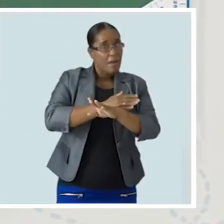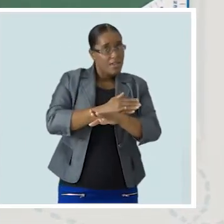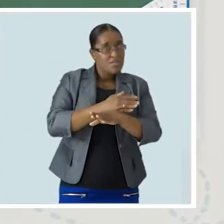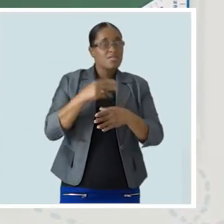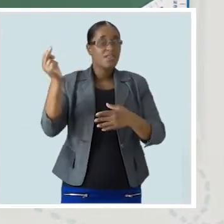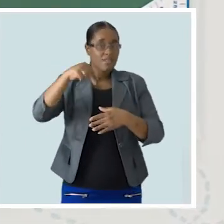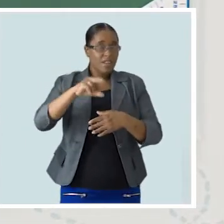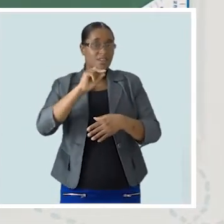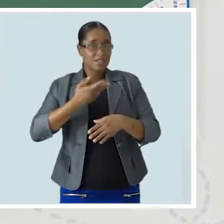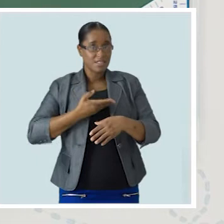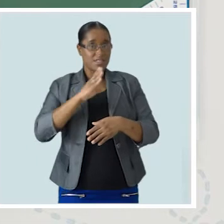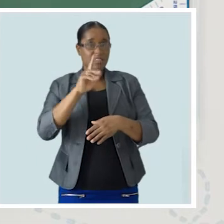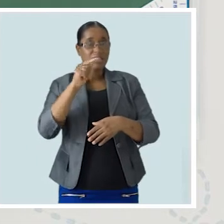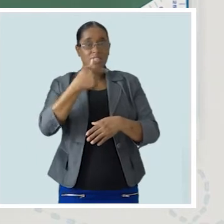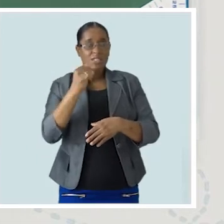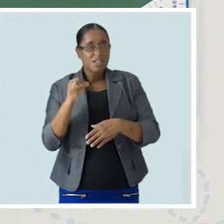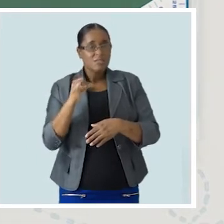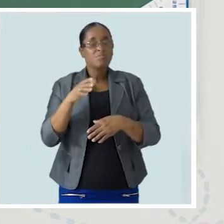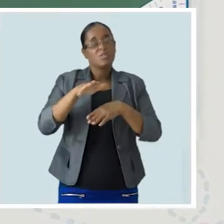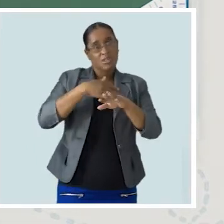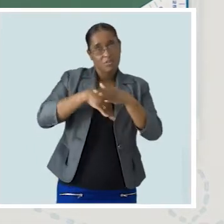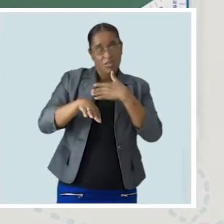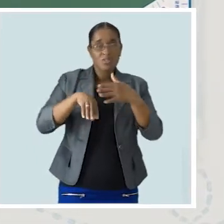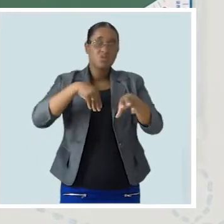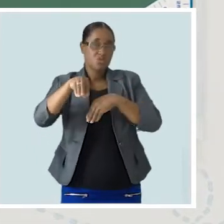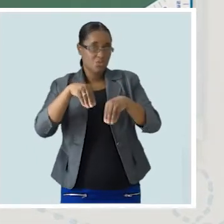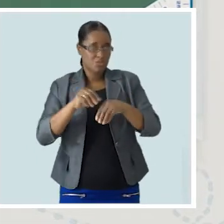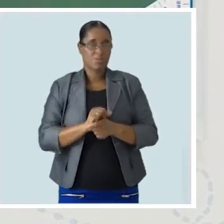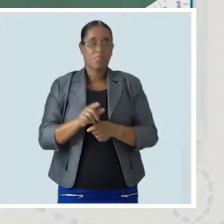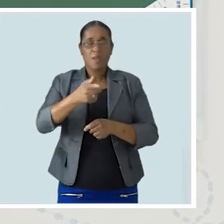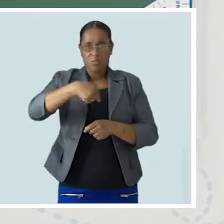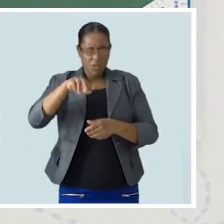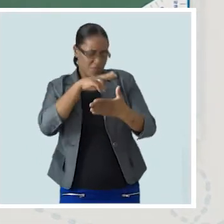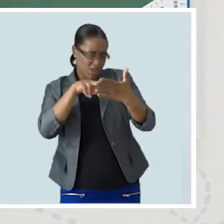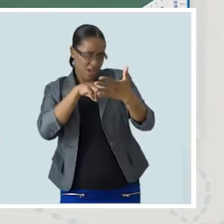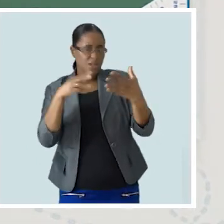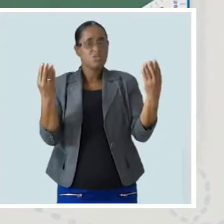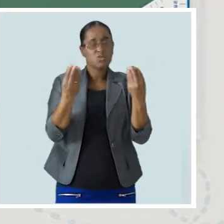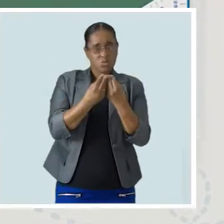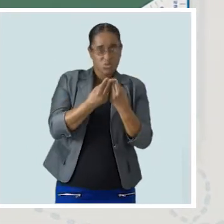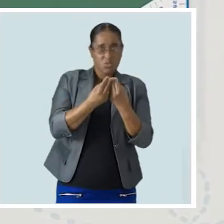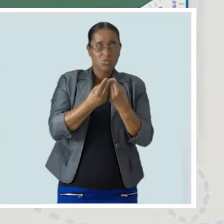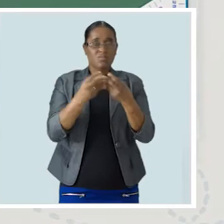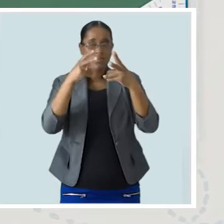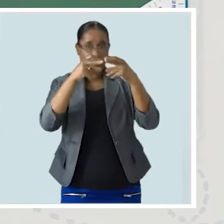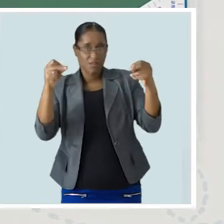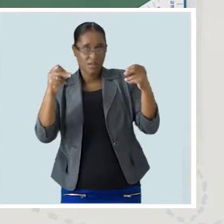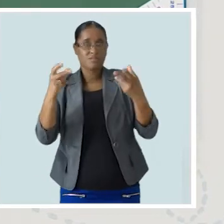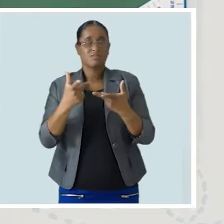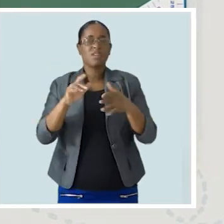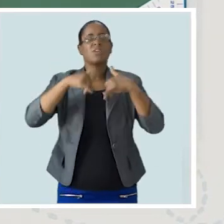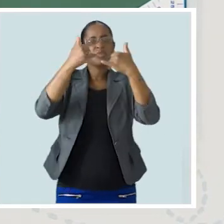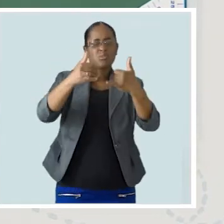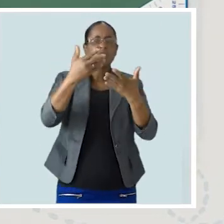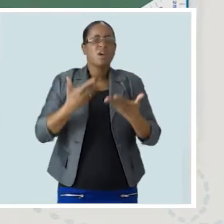é o seguinte. Eu vou ler, nós vamos ler juntos o conceito, a definição, e depois agora vocês vão